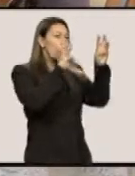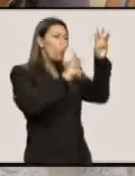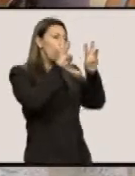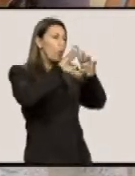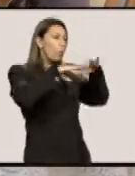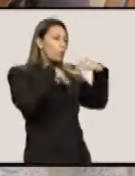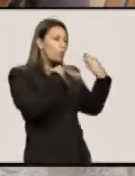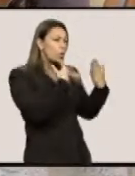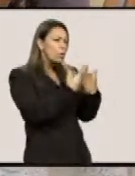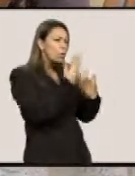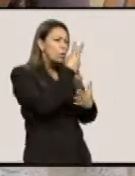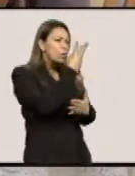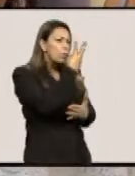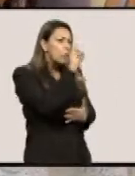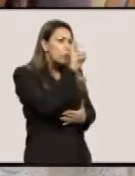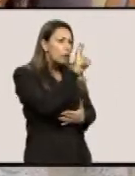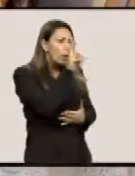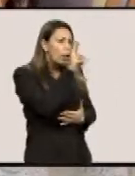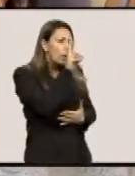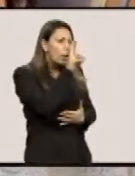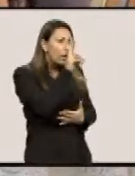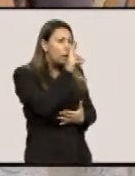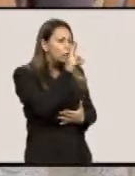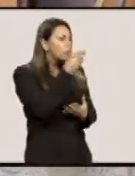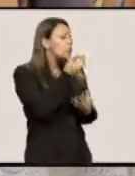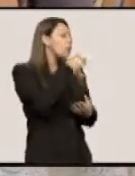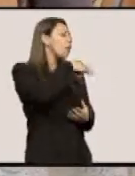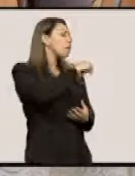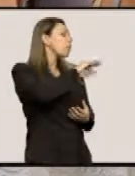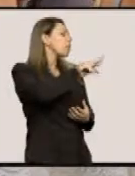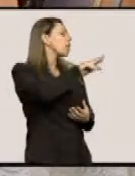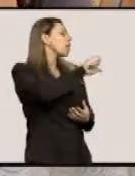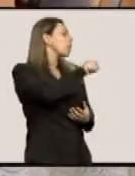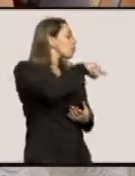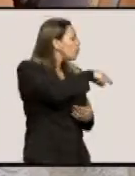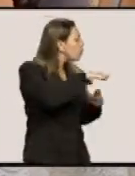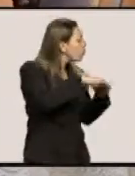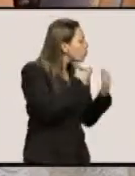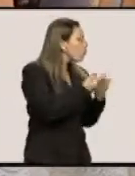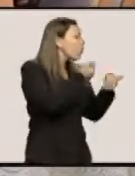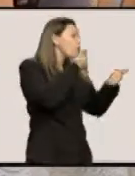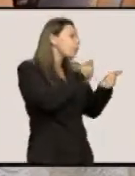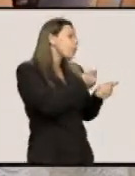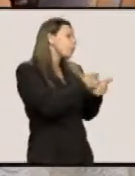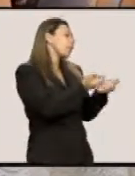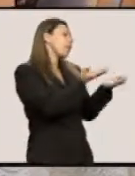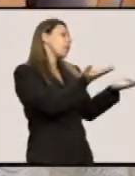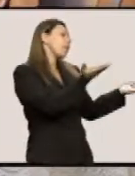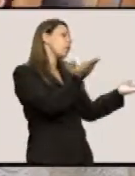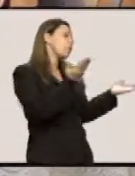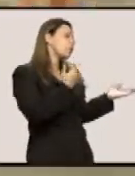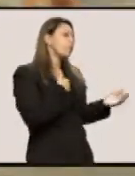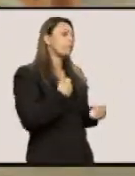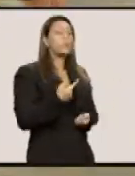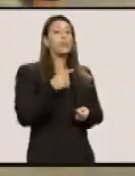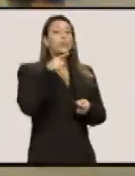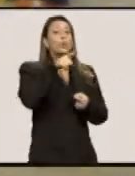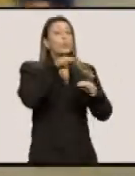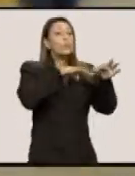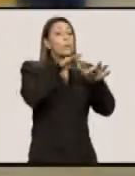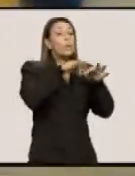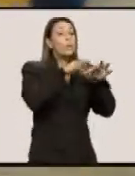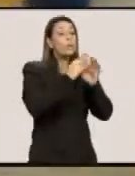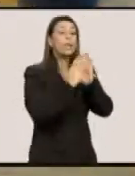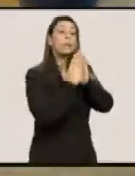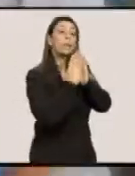colégio, R$230. Matheus, seu colégio é tão pertinho. Aninha, você prepara